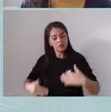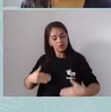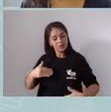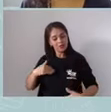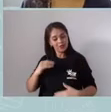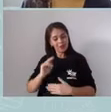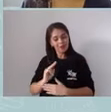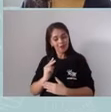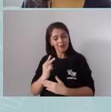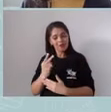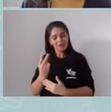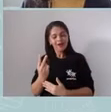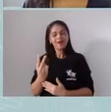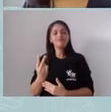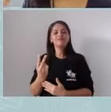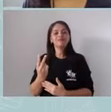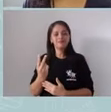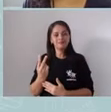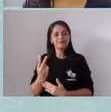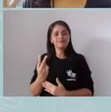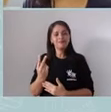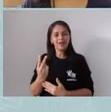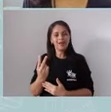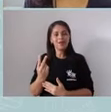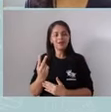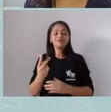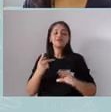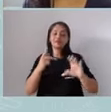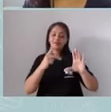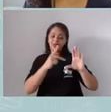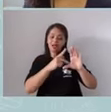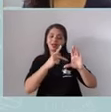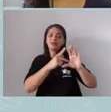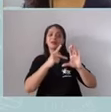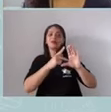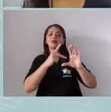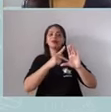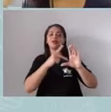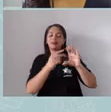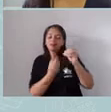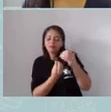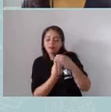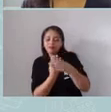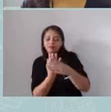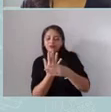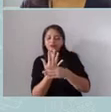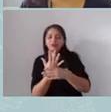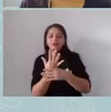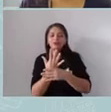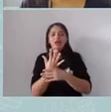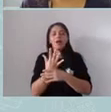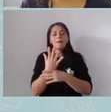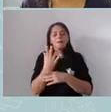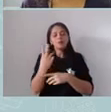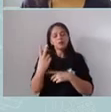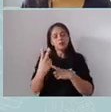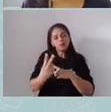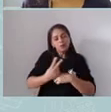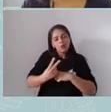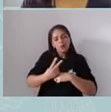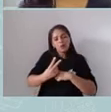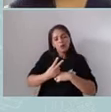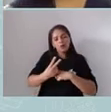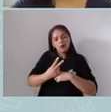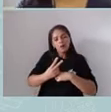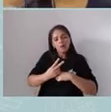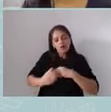reconhecer essas proteínas, né, e vai poder produzir os anticorpos, né, e estabelecer essa